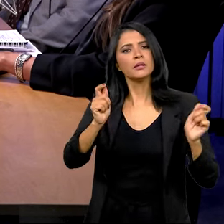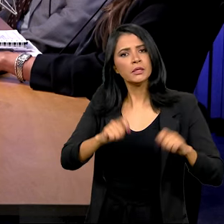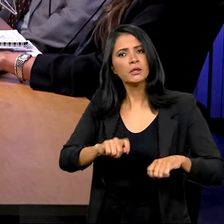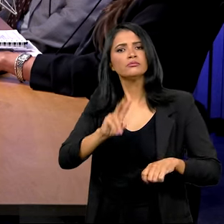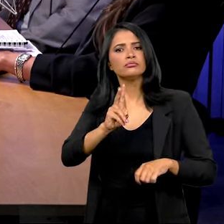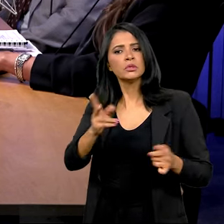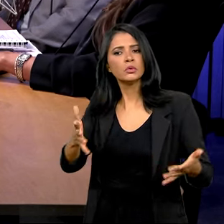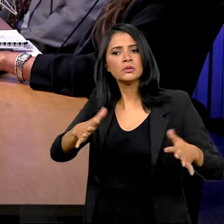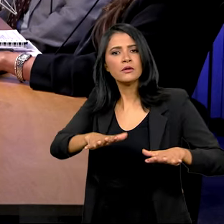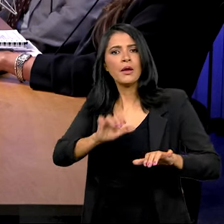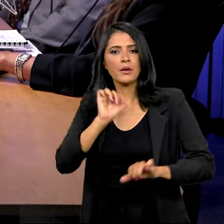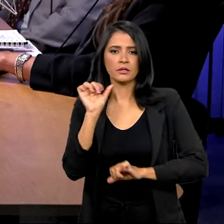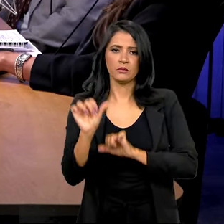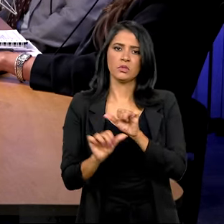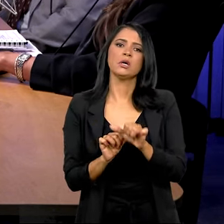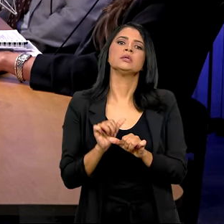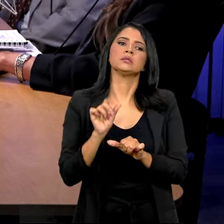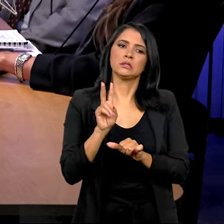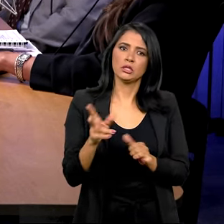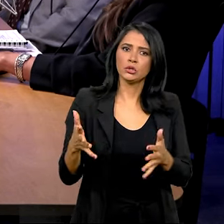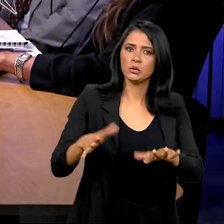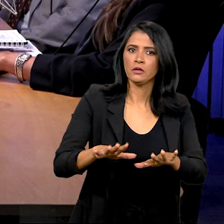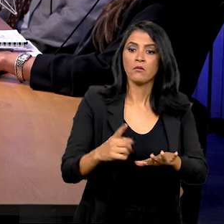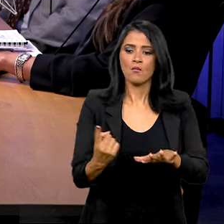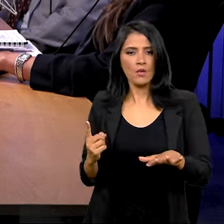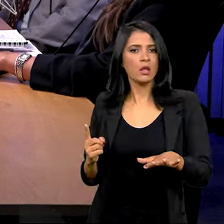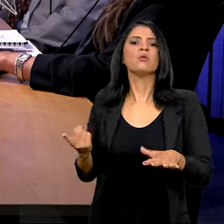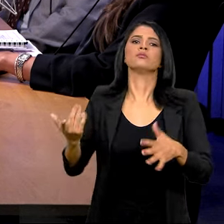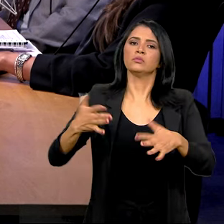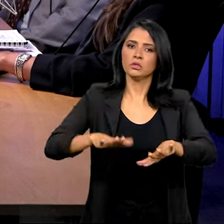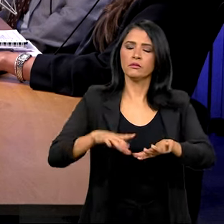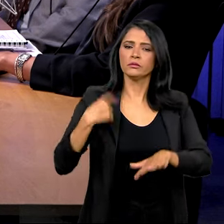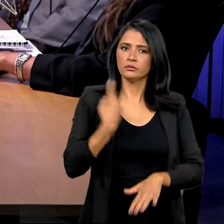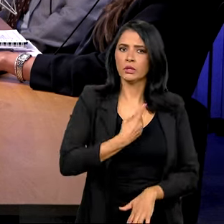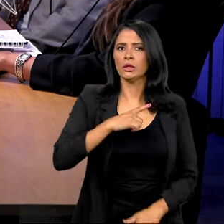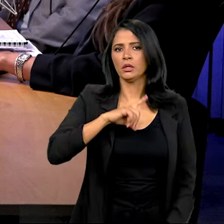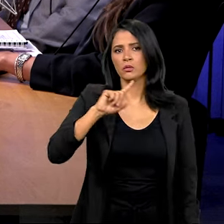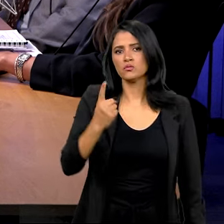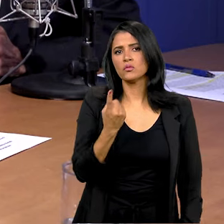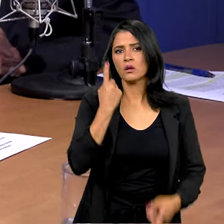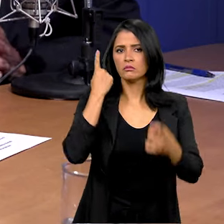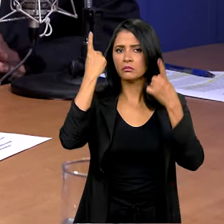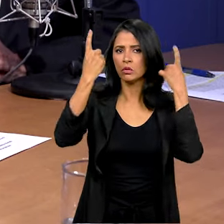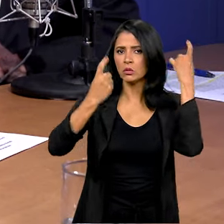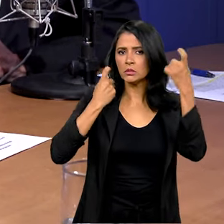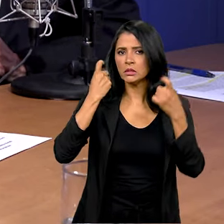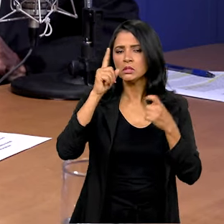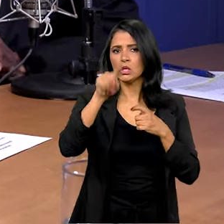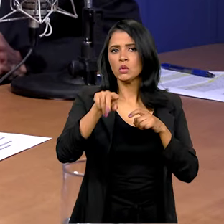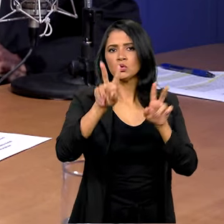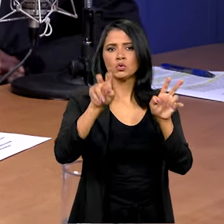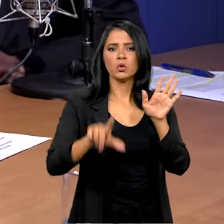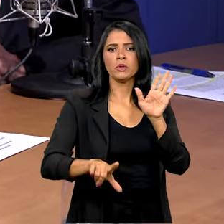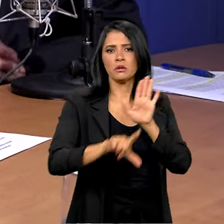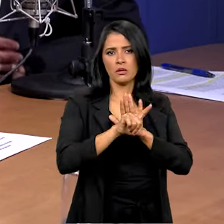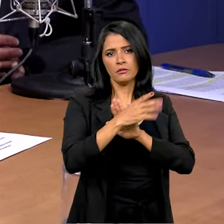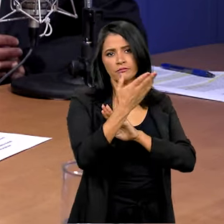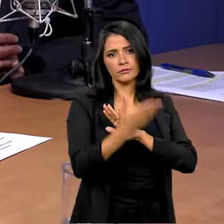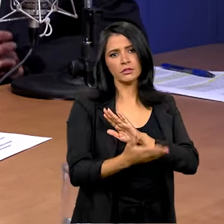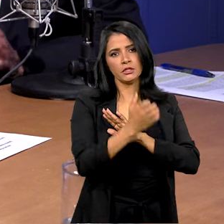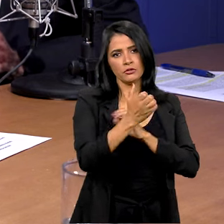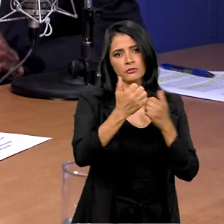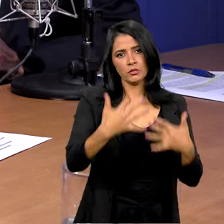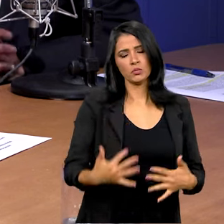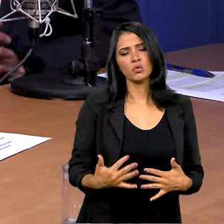inclus essas mudanças sejam inclusivas nós temos uma preocupação muito grande com a a regulamentação como